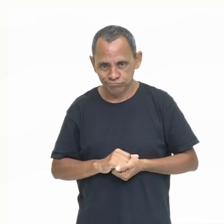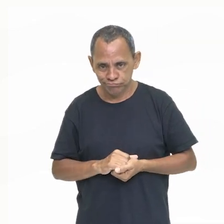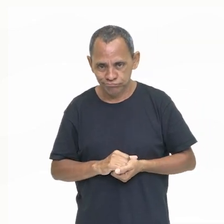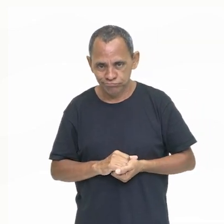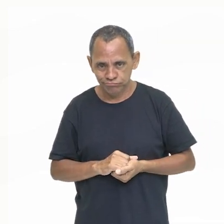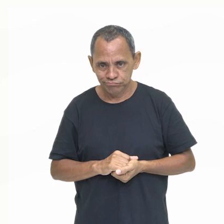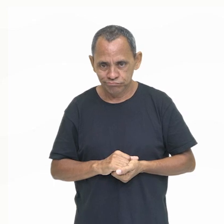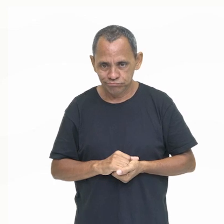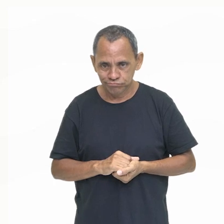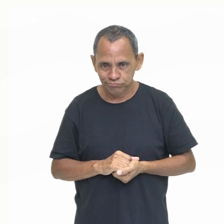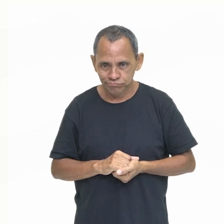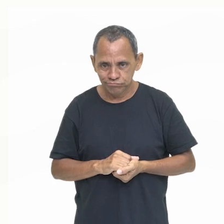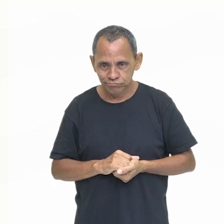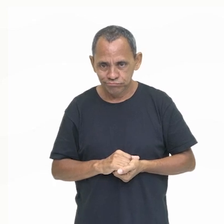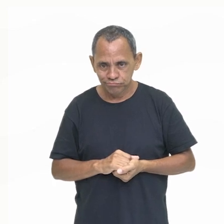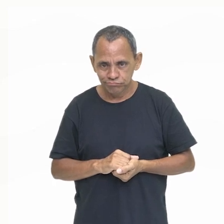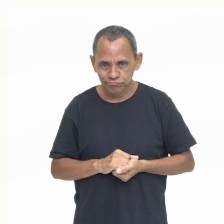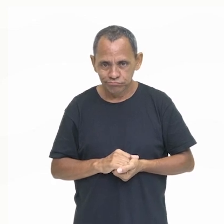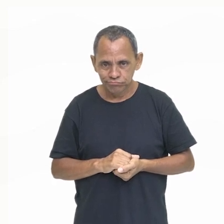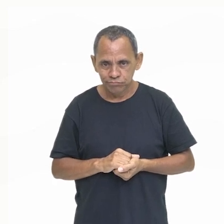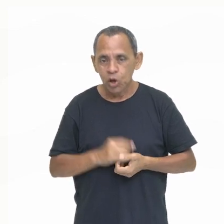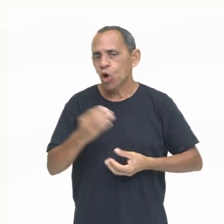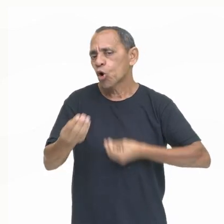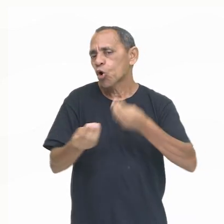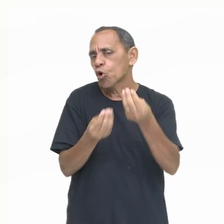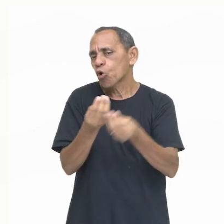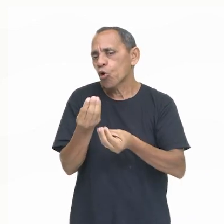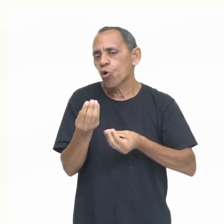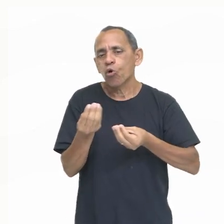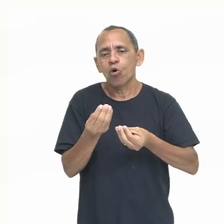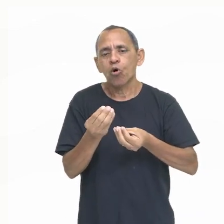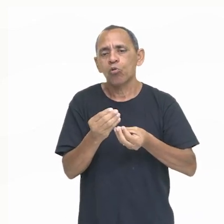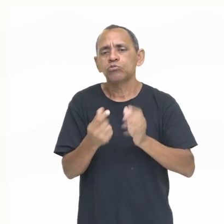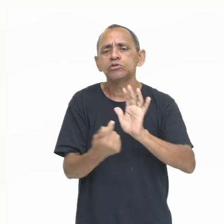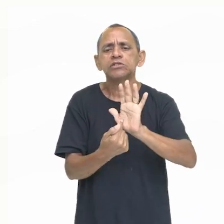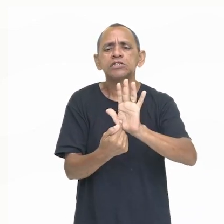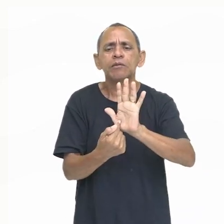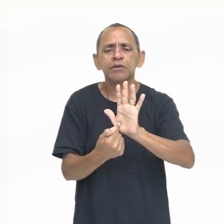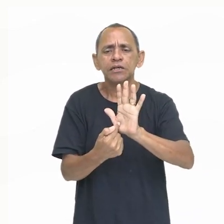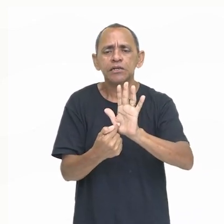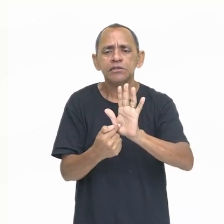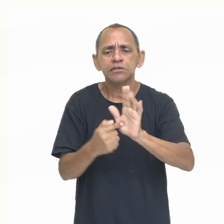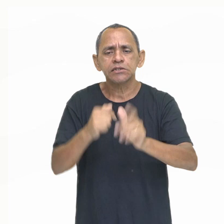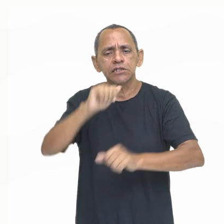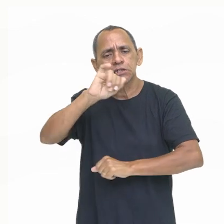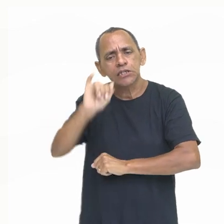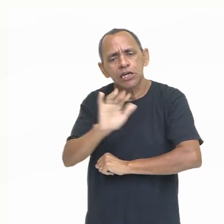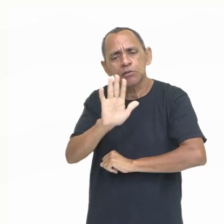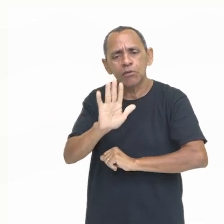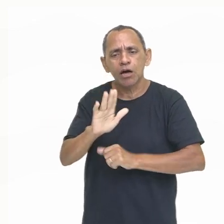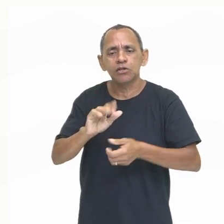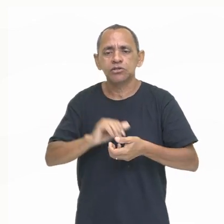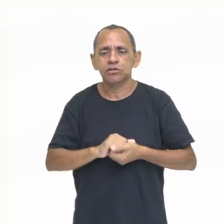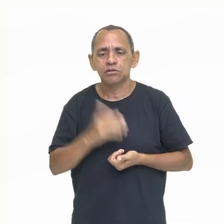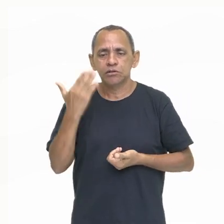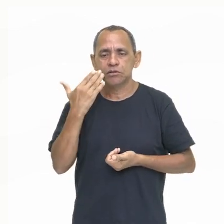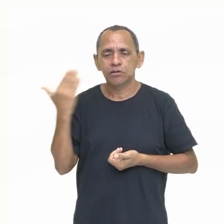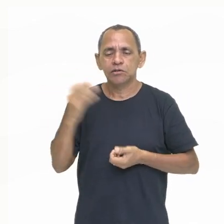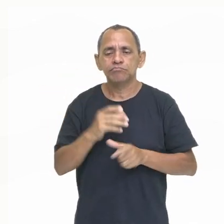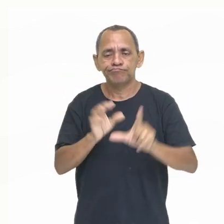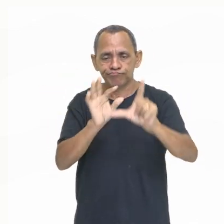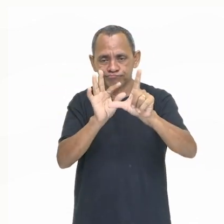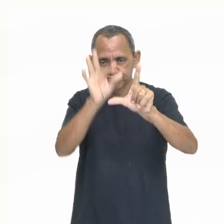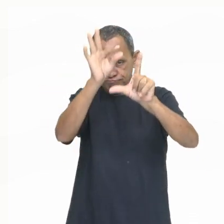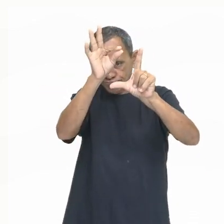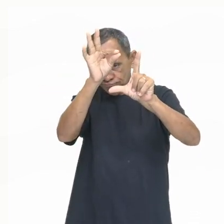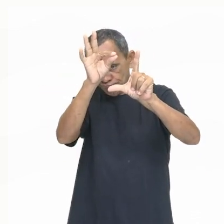no gráfico? Vou sinalizar aqui com a cor azul, a parte decrescente, tá bom? Então, olha só, ela decresce do menos